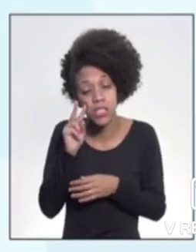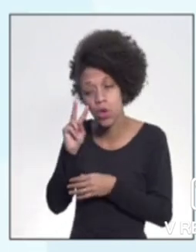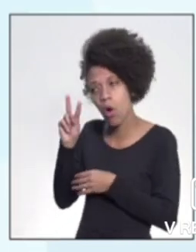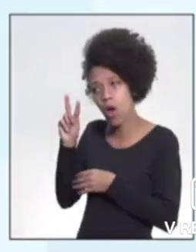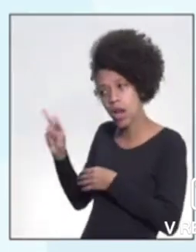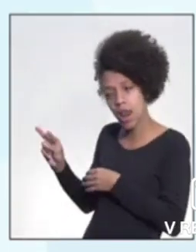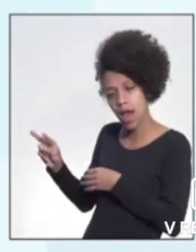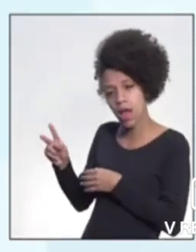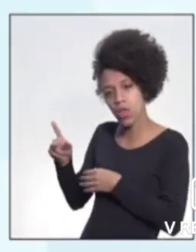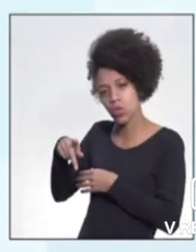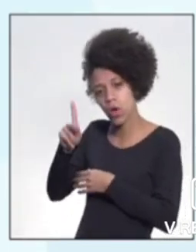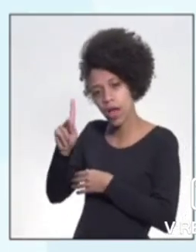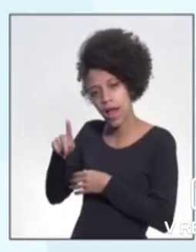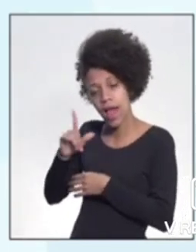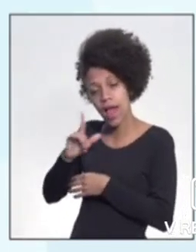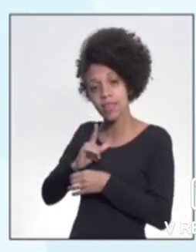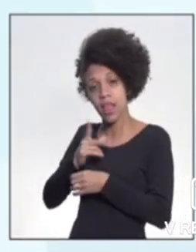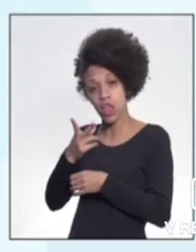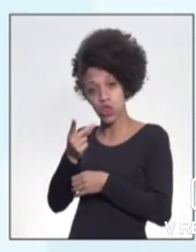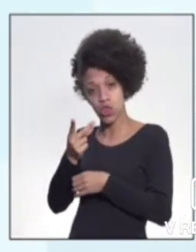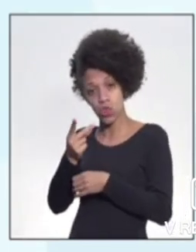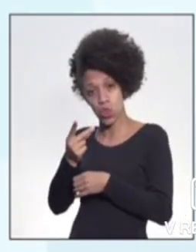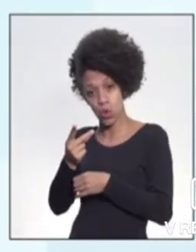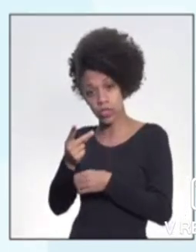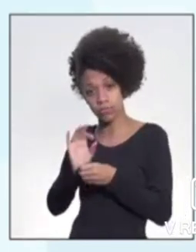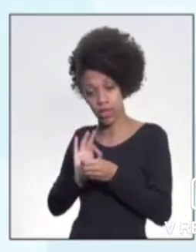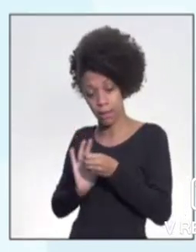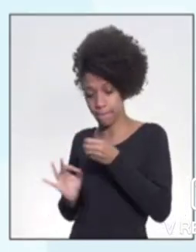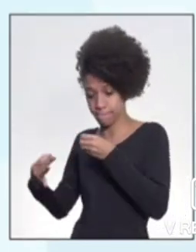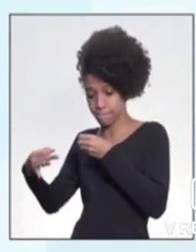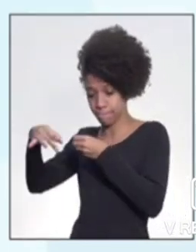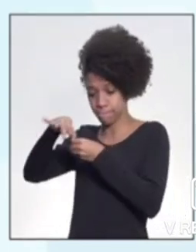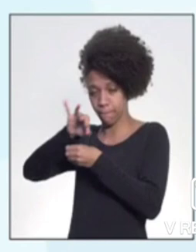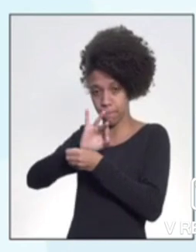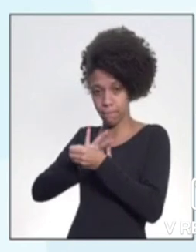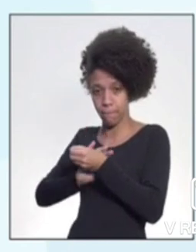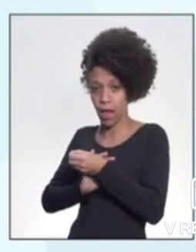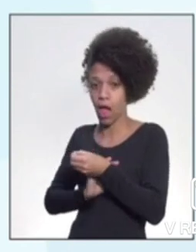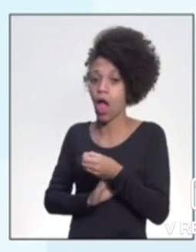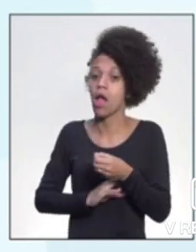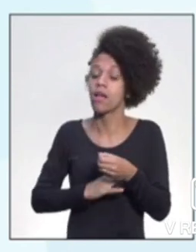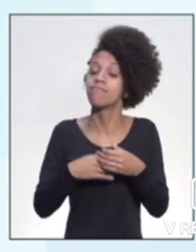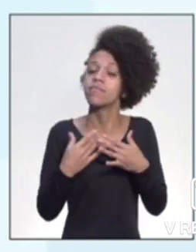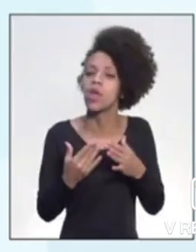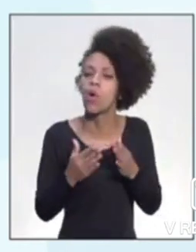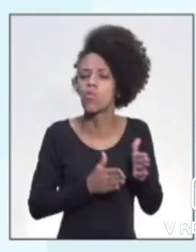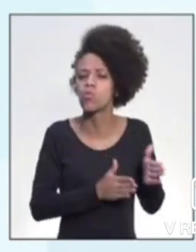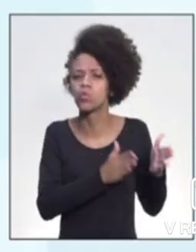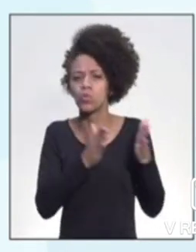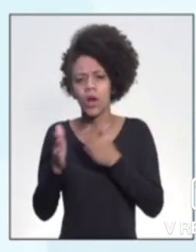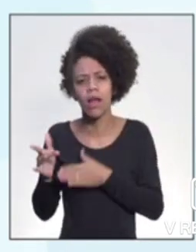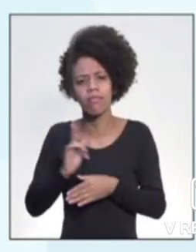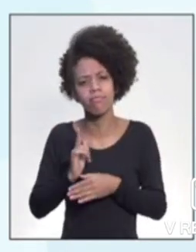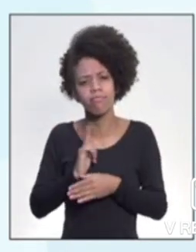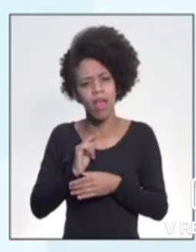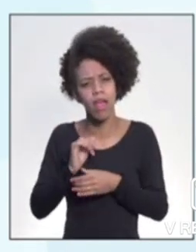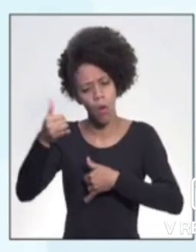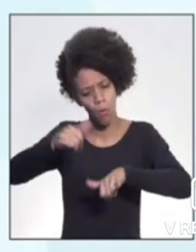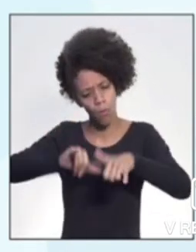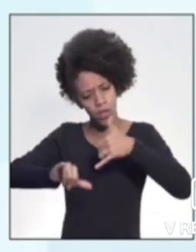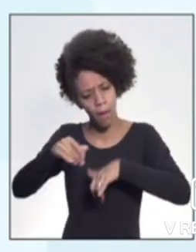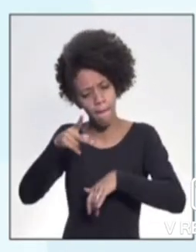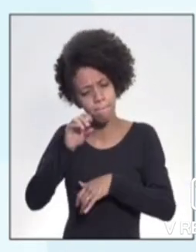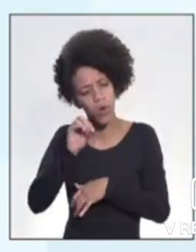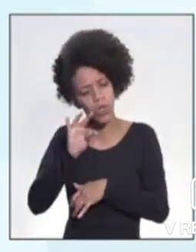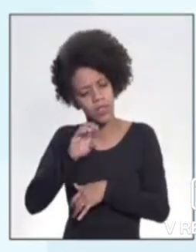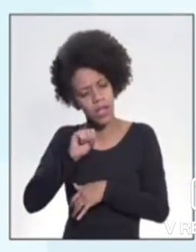camada K do sódio, eu tenho 2 elétrons. Na L, 8 e na M, 1. Do lado eu tenho o elemento químico